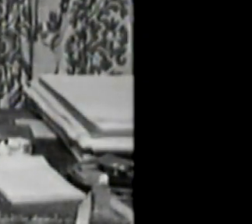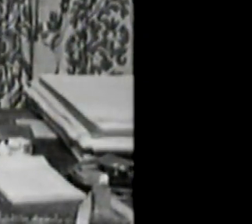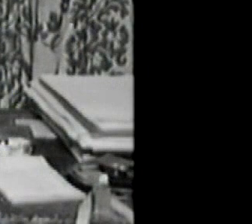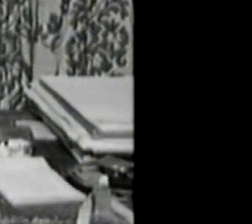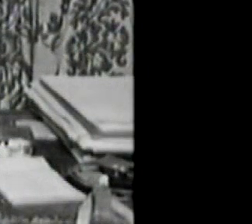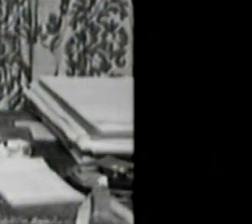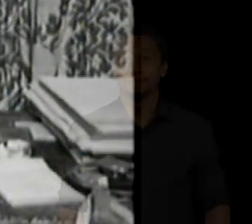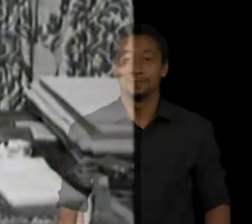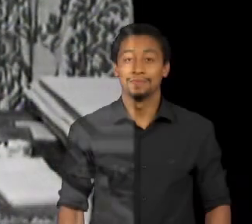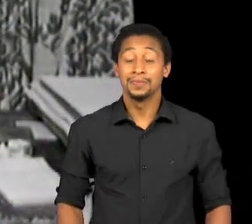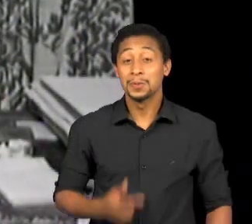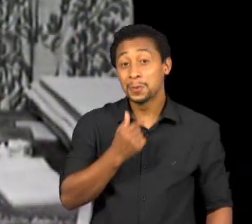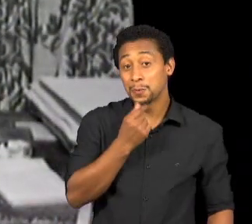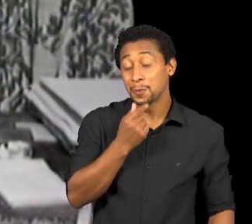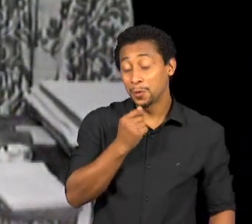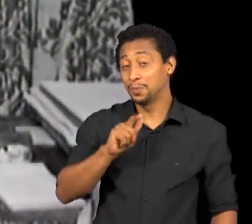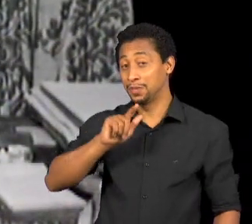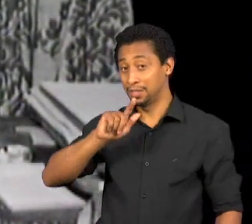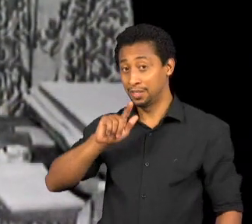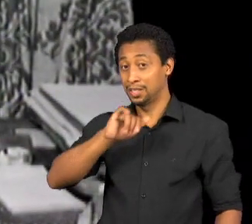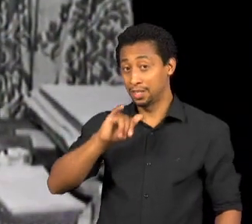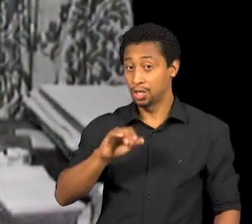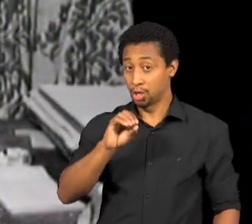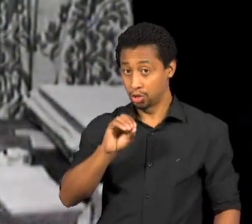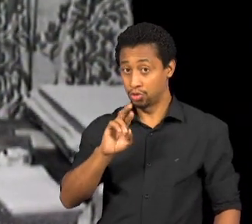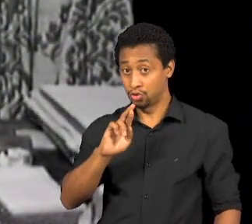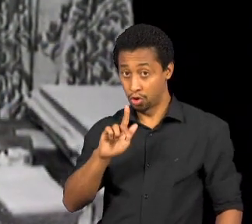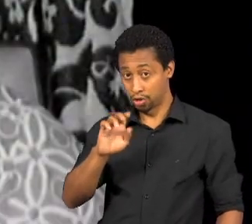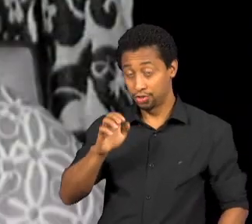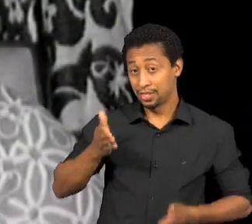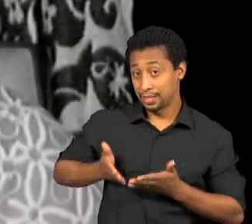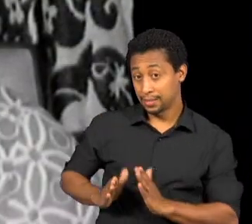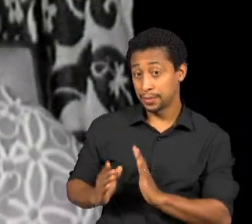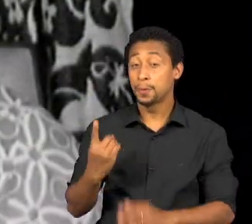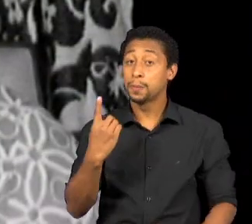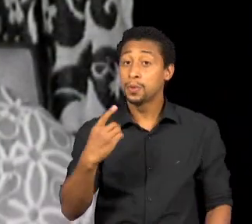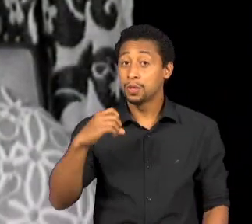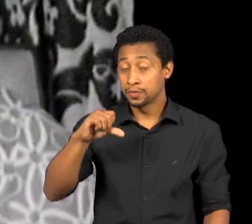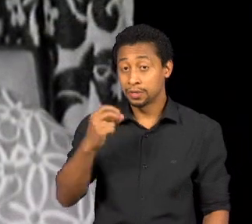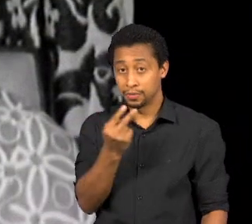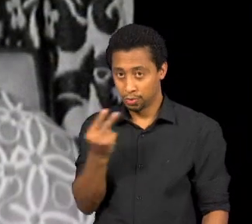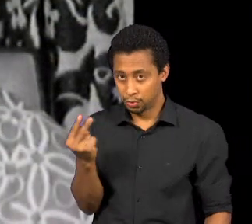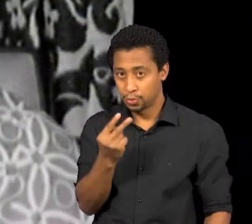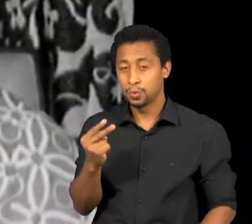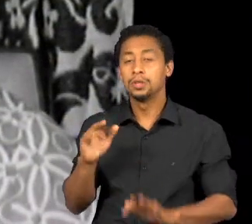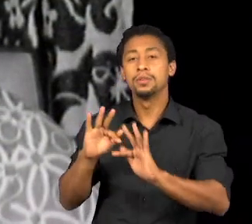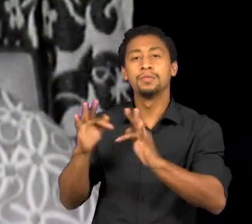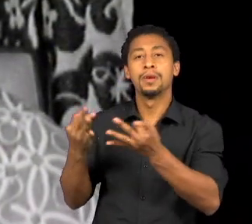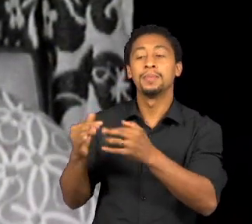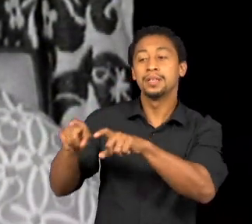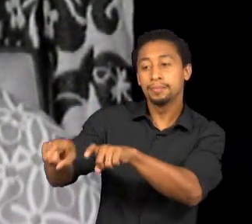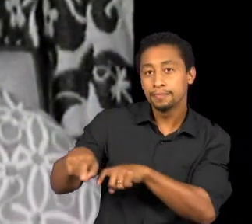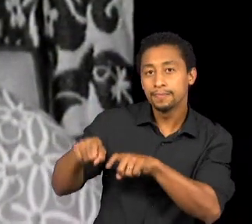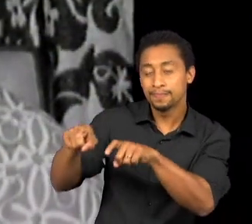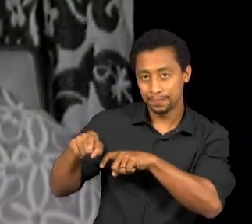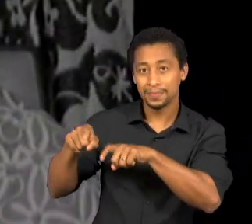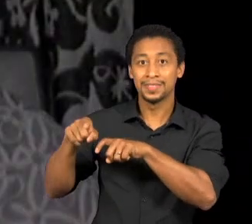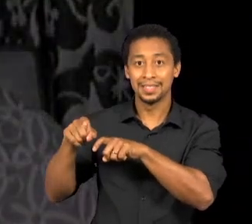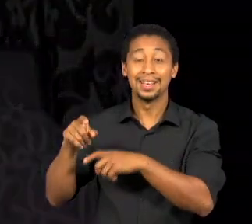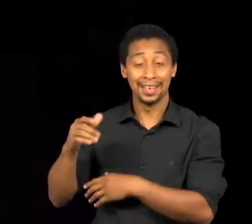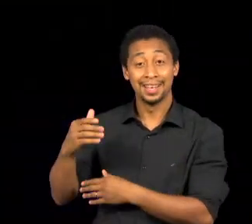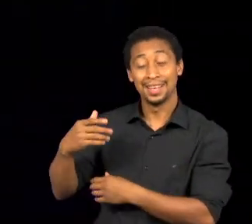O dramaturgo Jorge Andrade nasceu em 1922, numa família de fazendeiros da cidade de Barretos, interior de